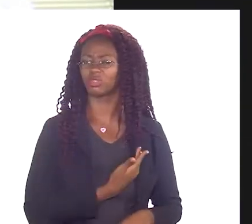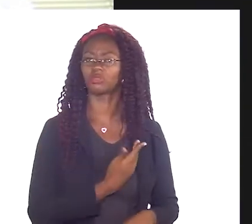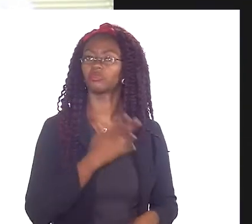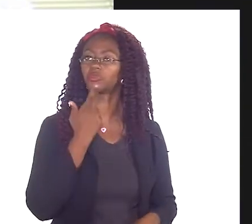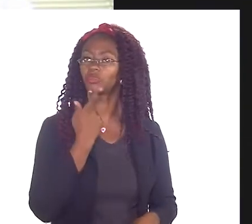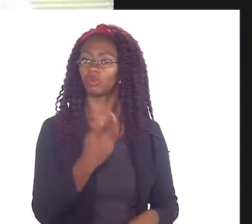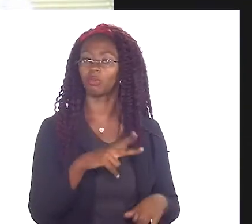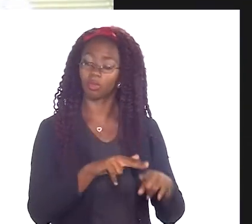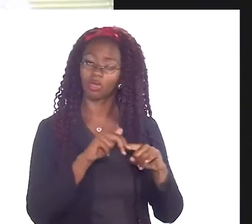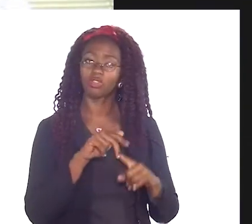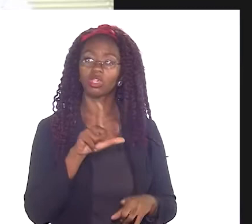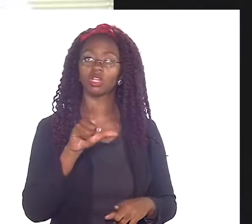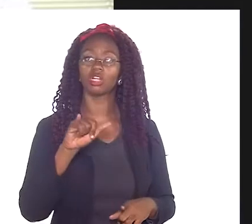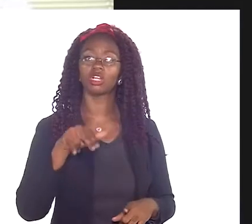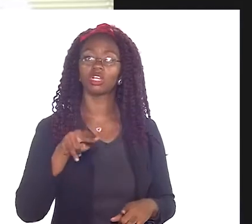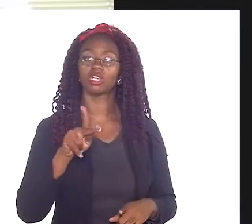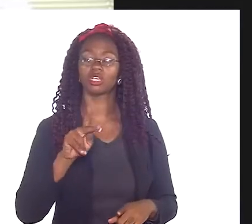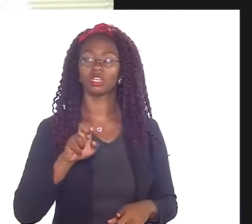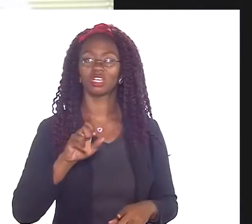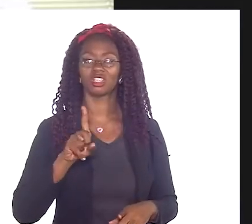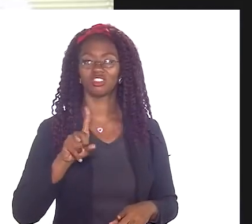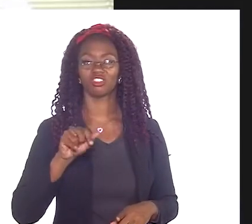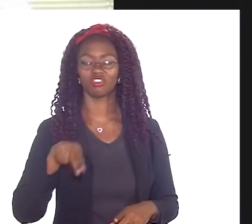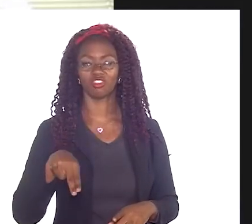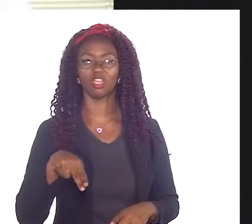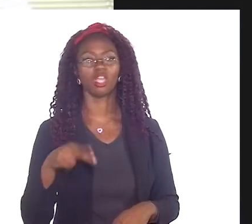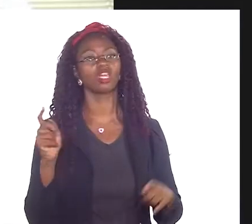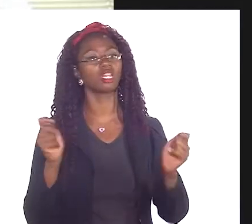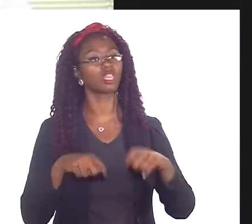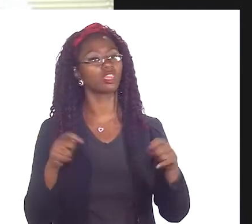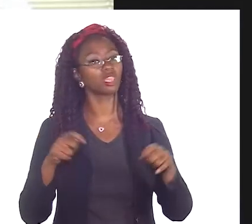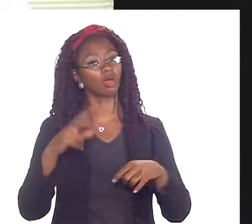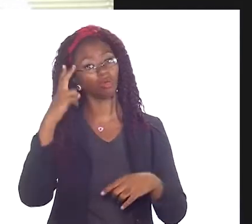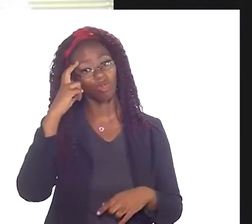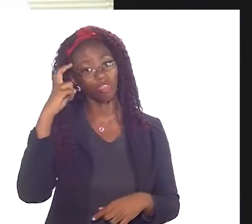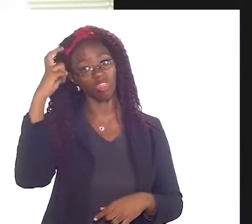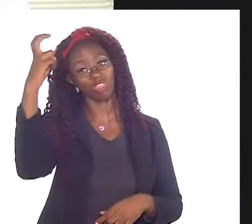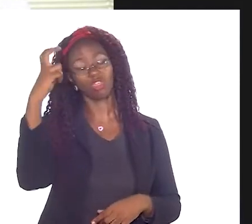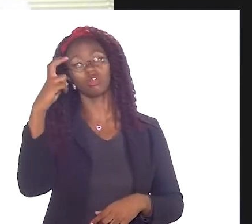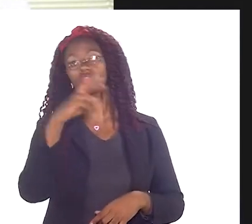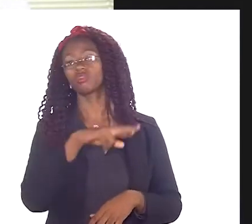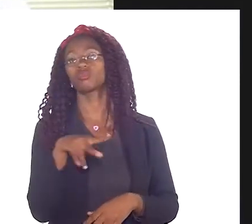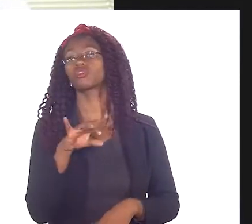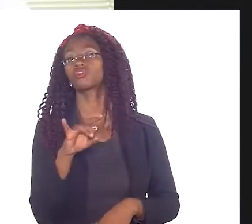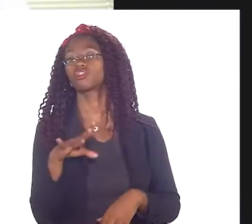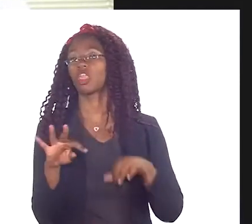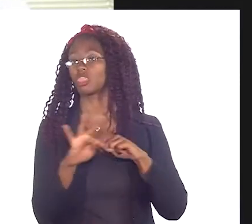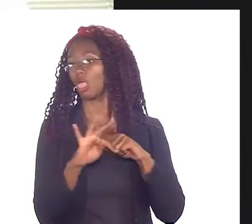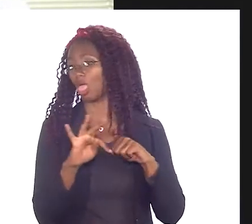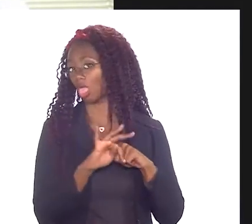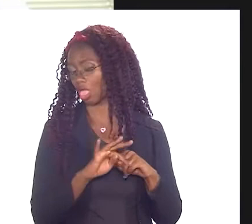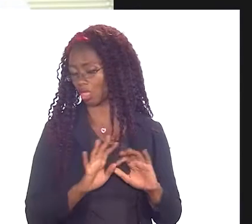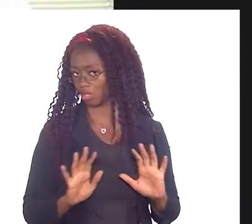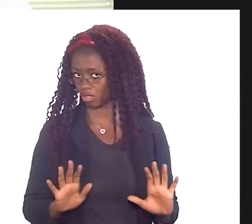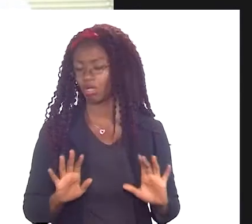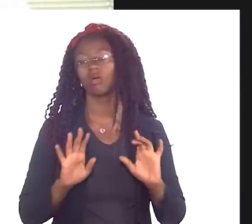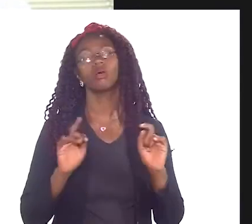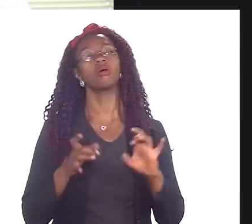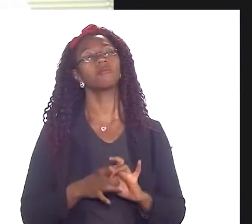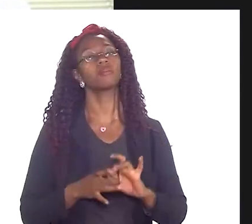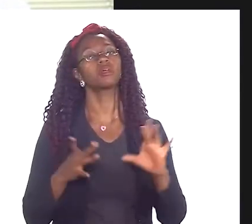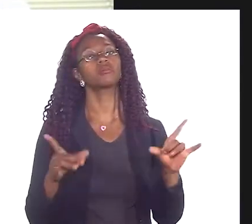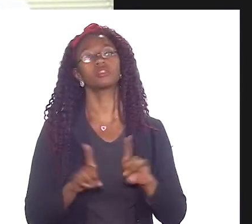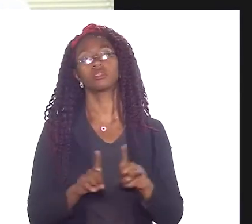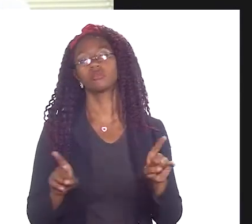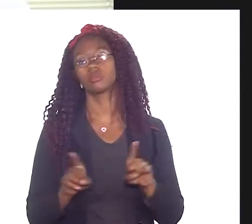LinkedIn ele permite com que você ultrapasse o conhecimento de qualificações técnicas. Ele permite com que